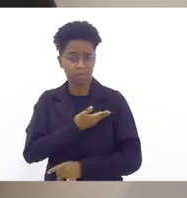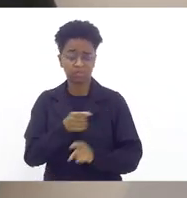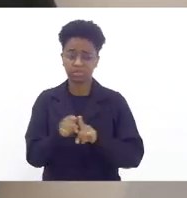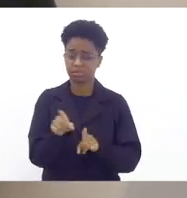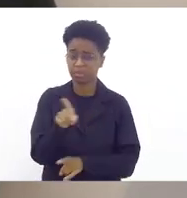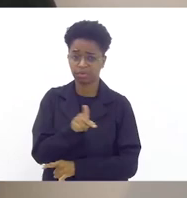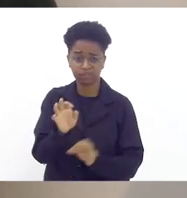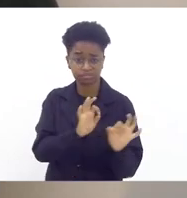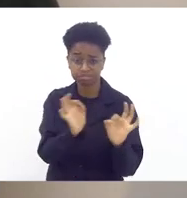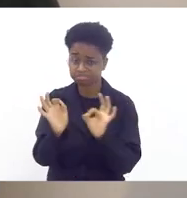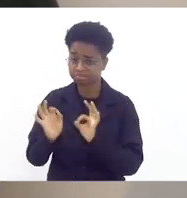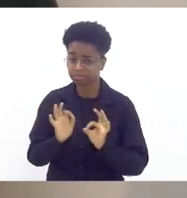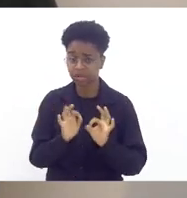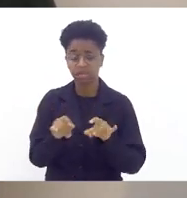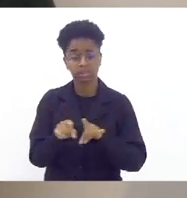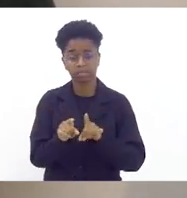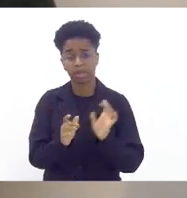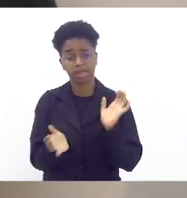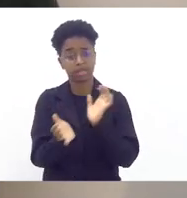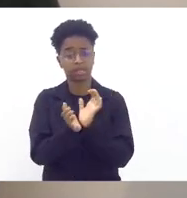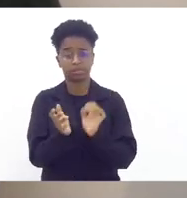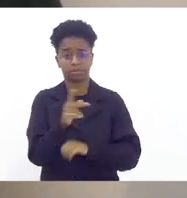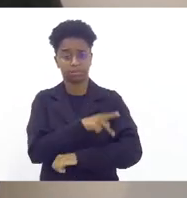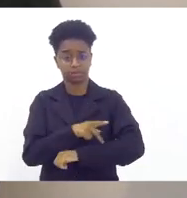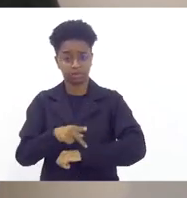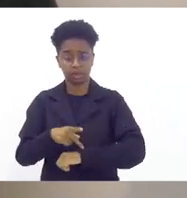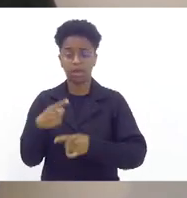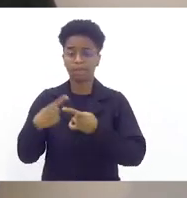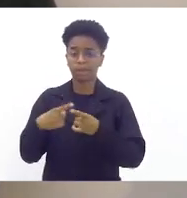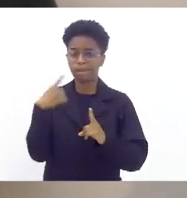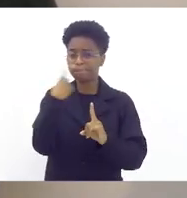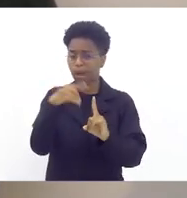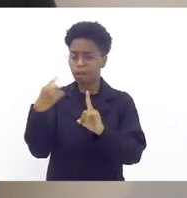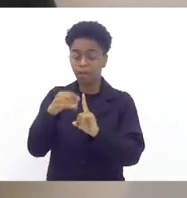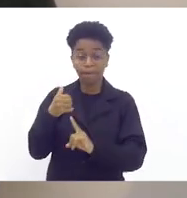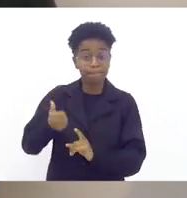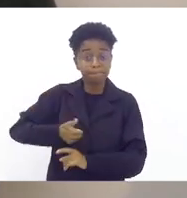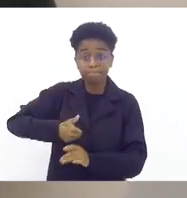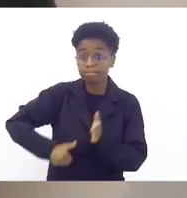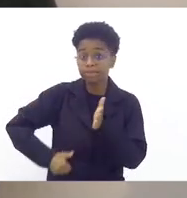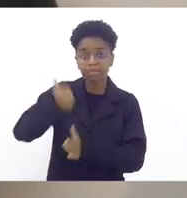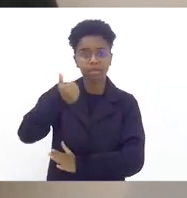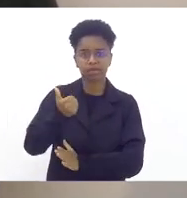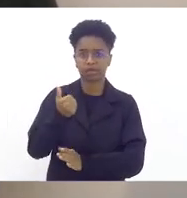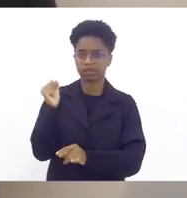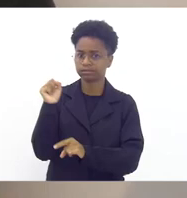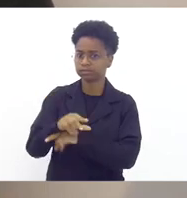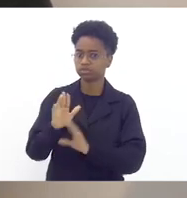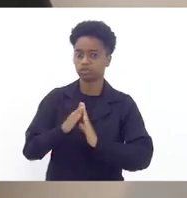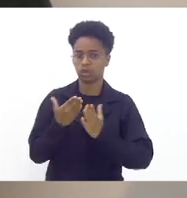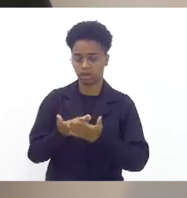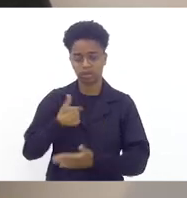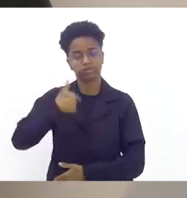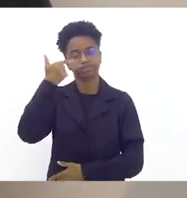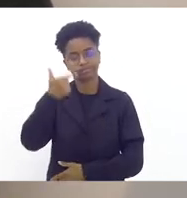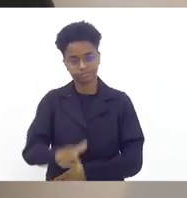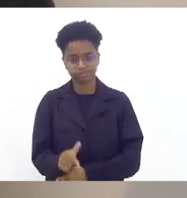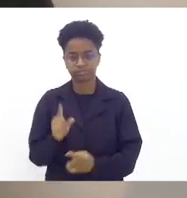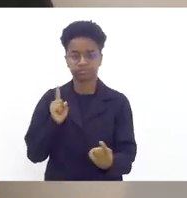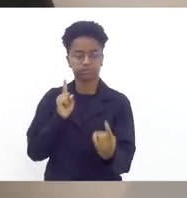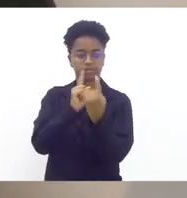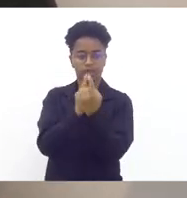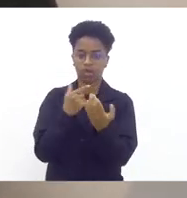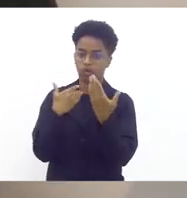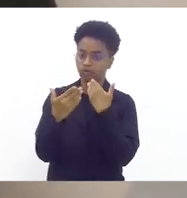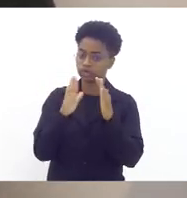docente e a equipe pedagógica. Ele é agredido no primeiro dia. E aí eu vou novamente conversar com a escola.